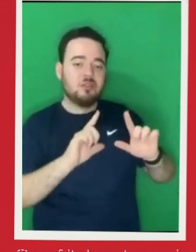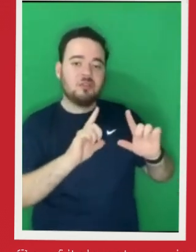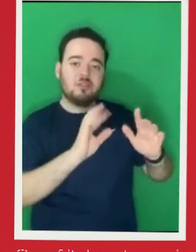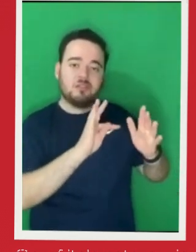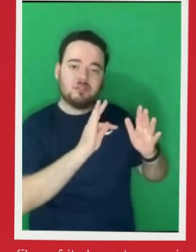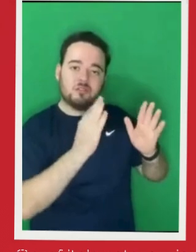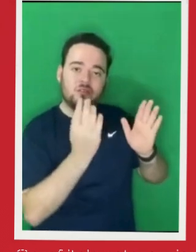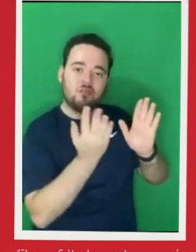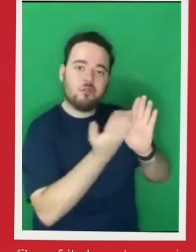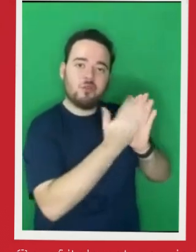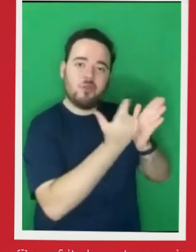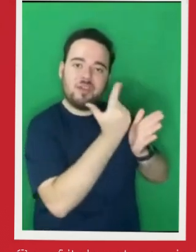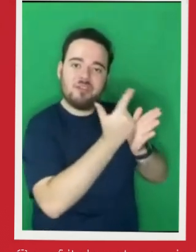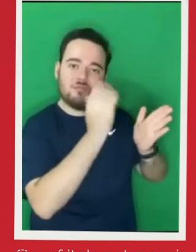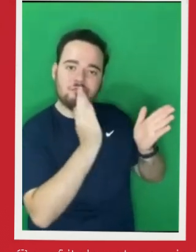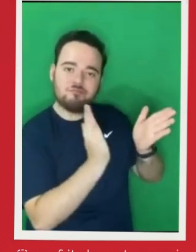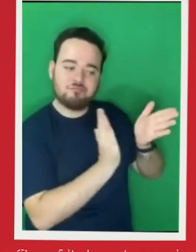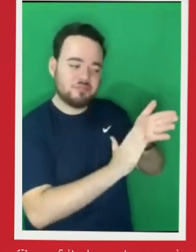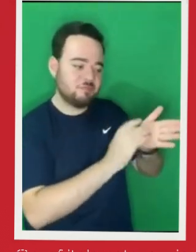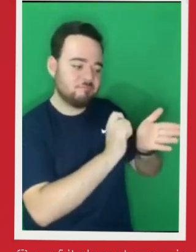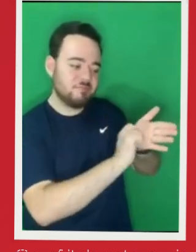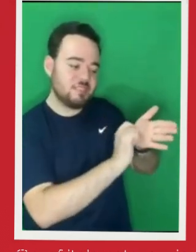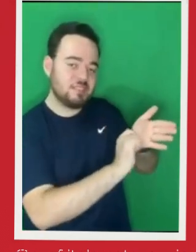não quiser